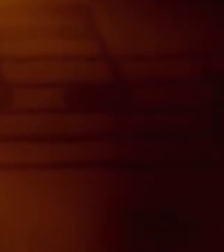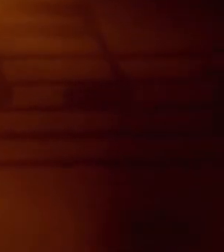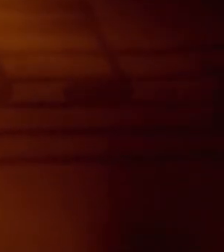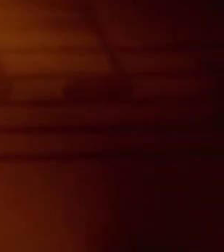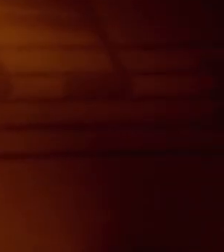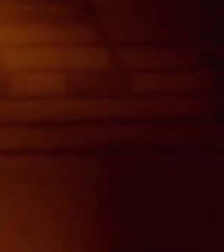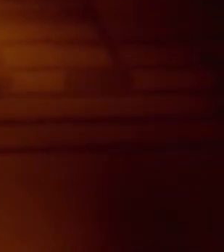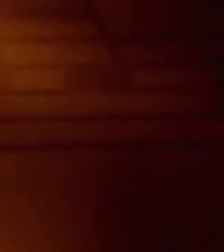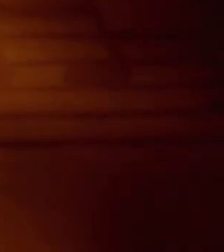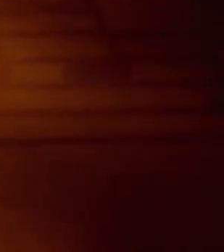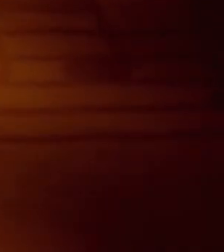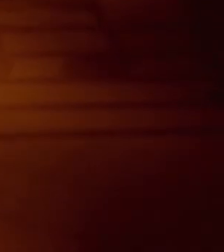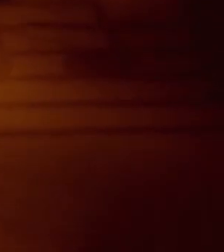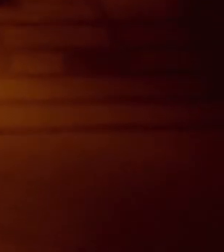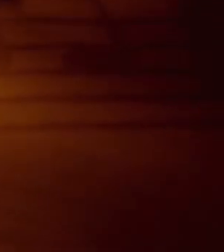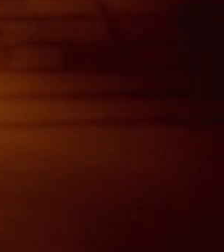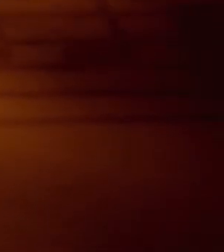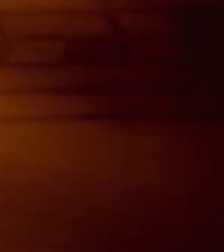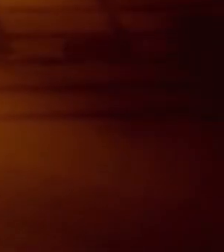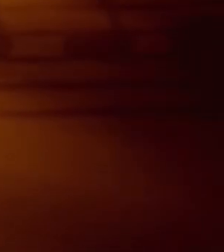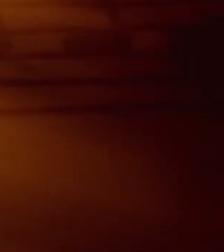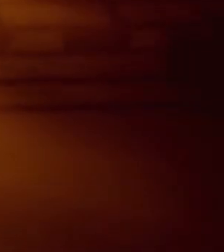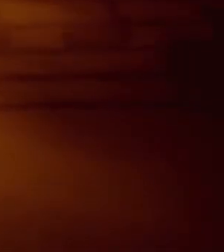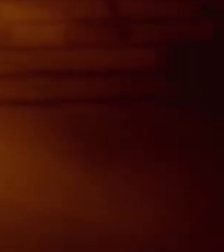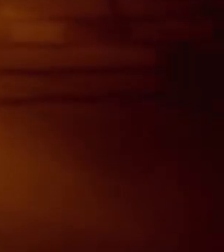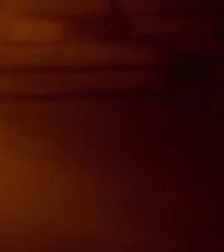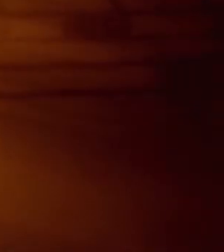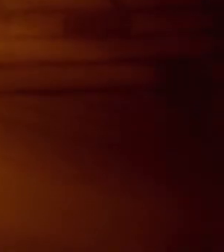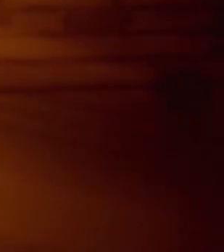Jesus me guia, que prazer.